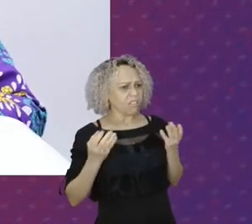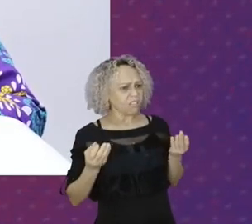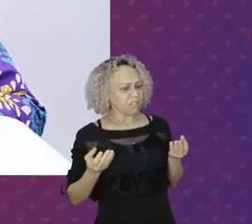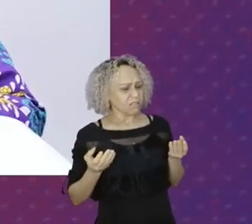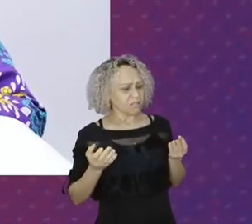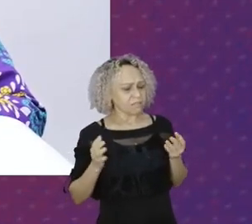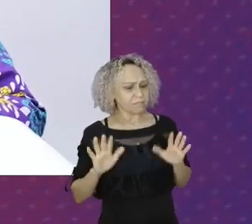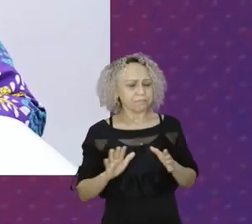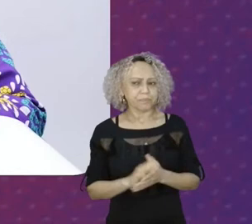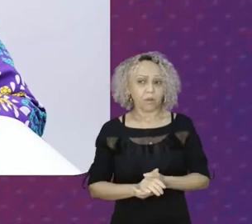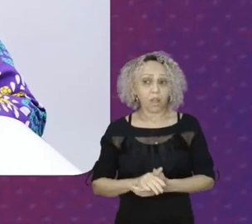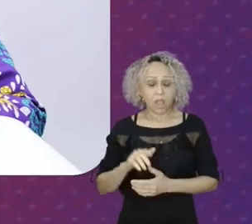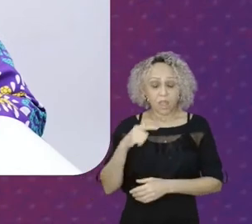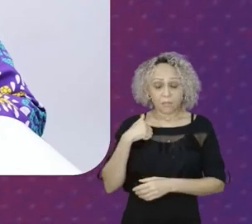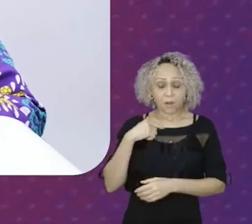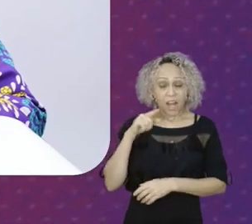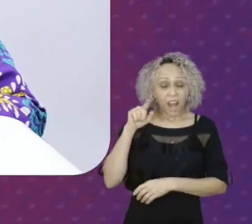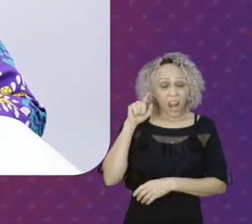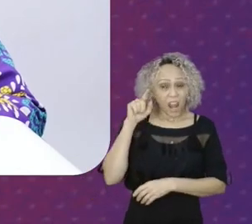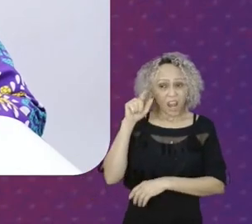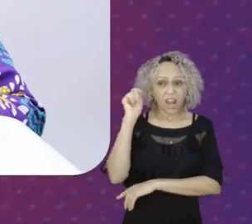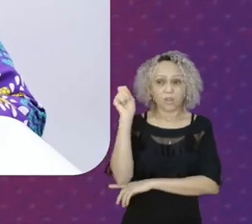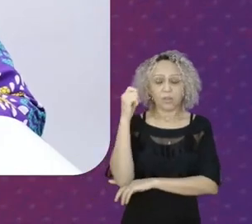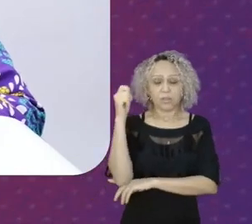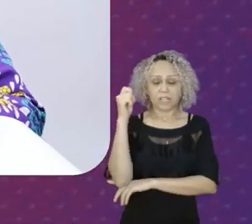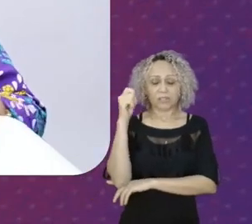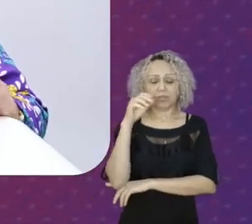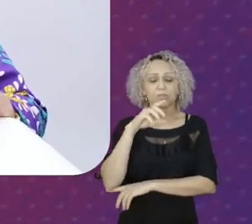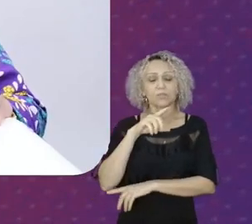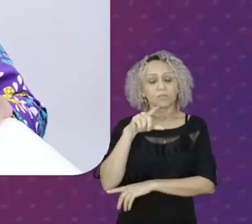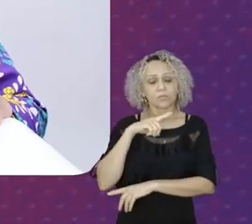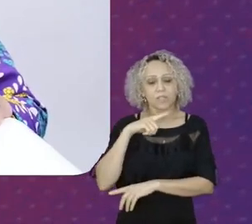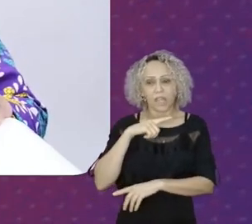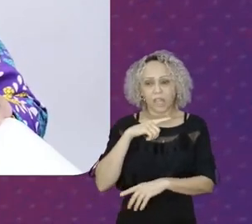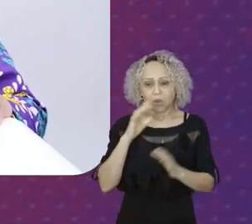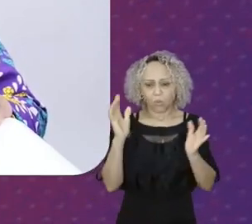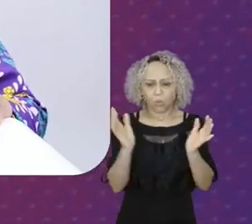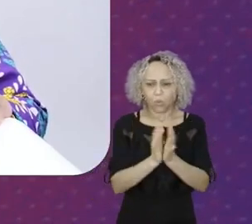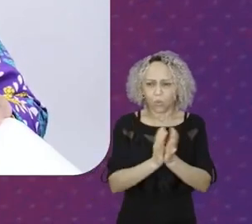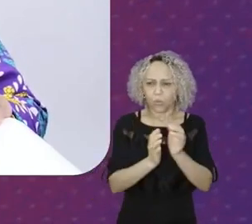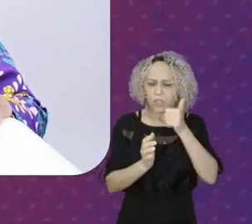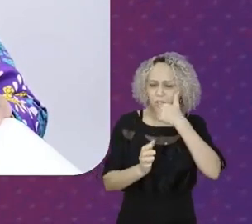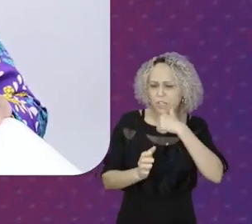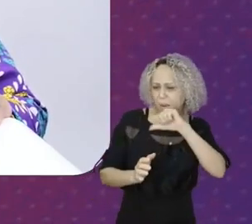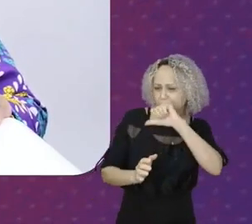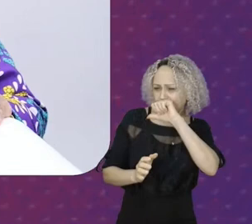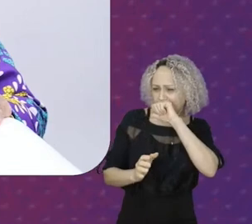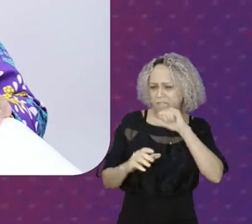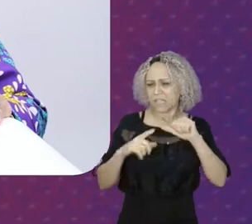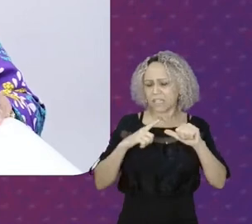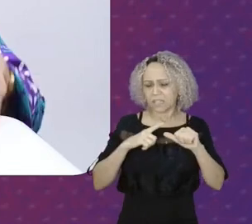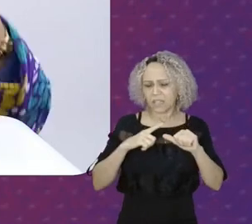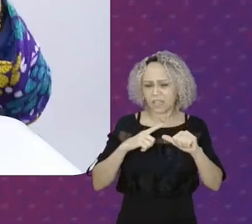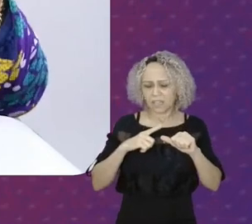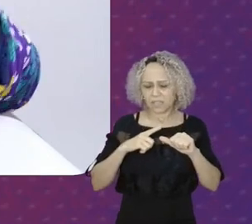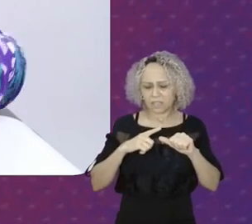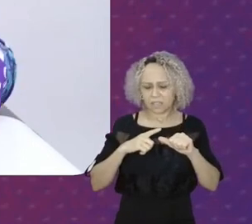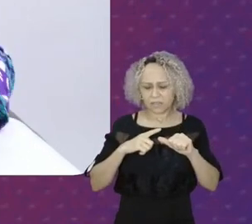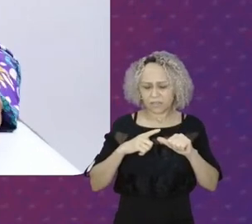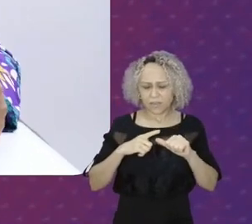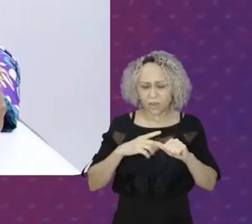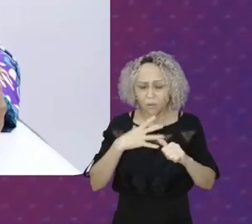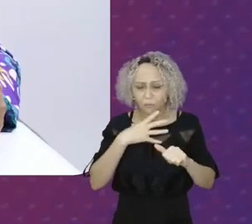mães, tem um movimento bonito das mães que têm filhos autistas, ou filhos